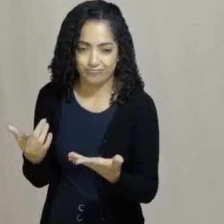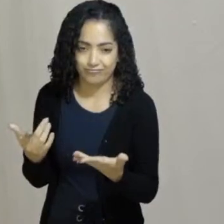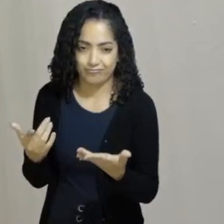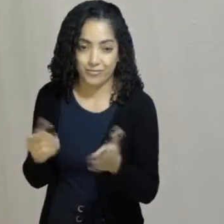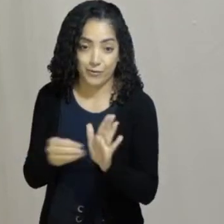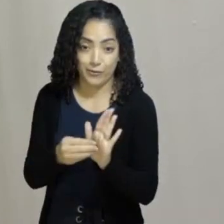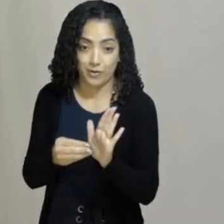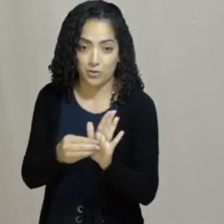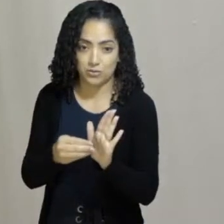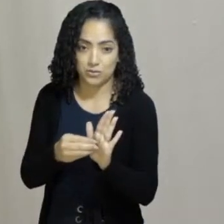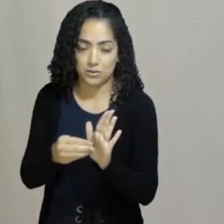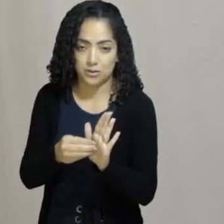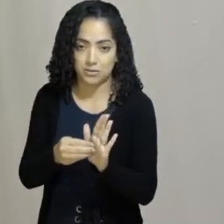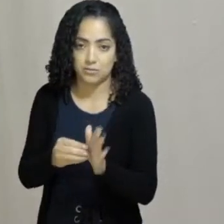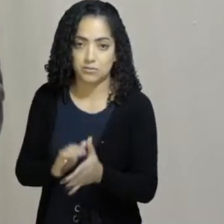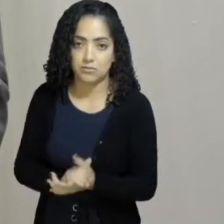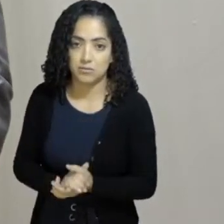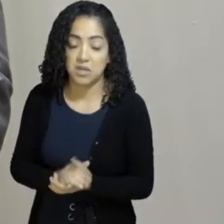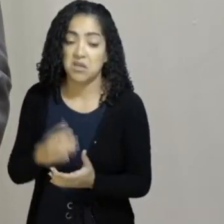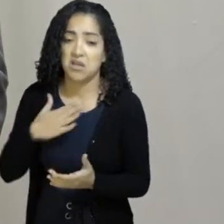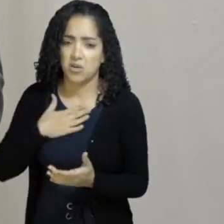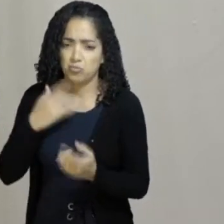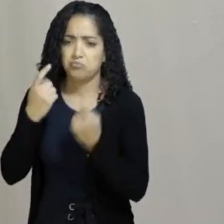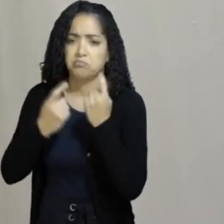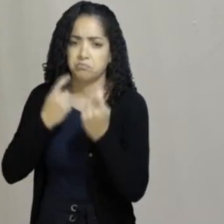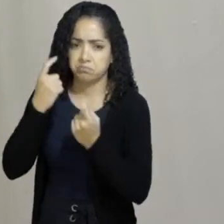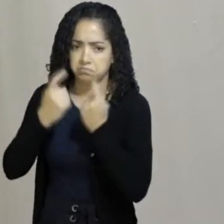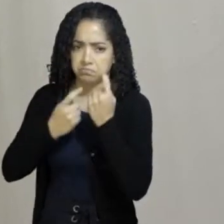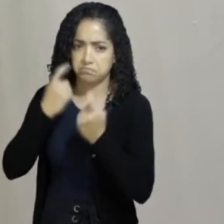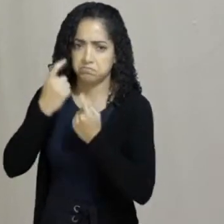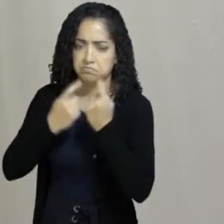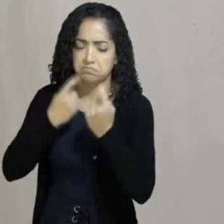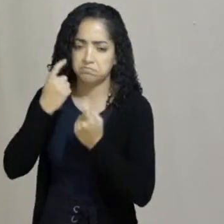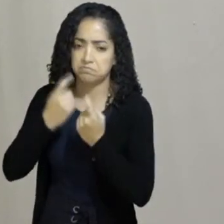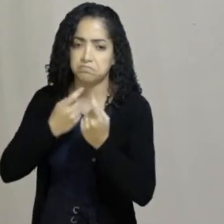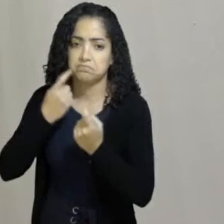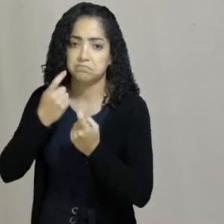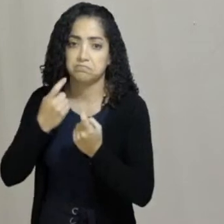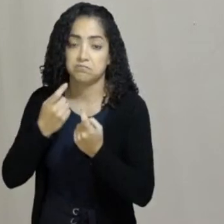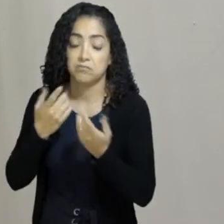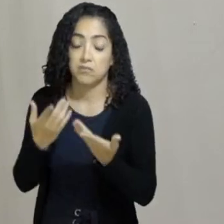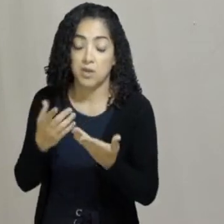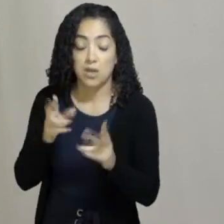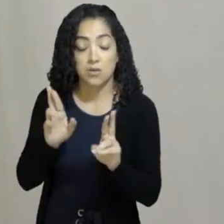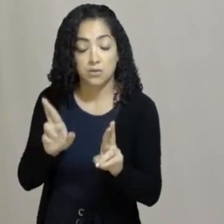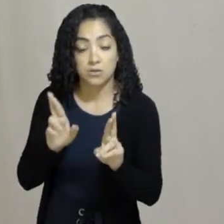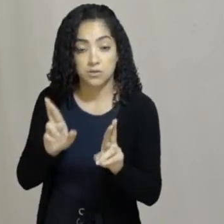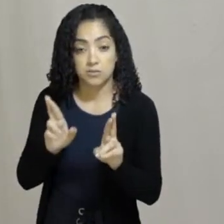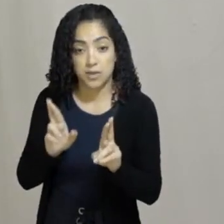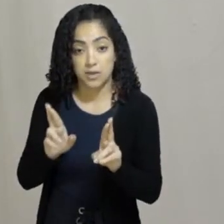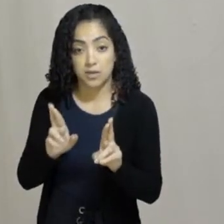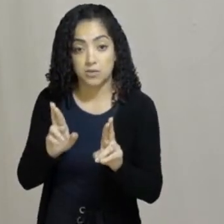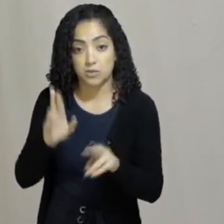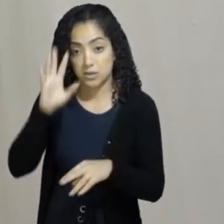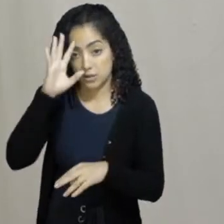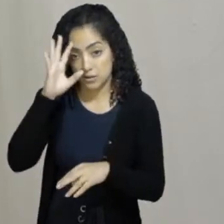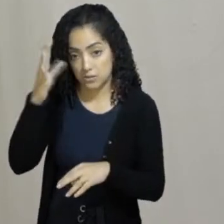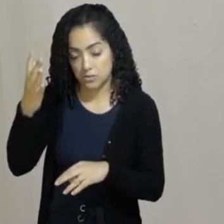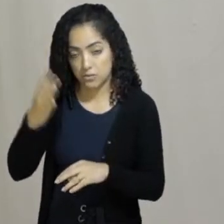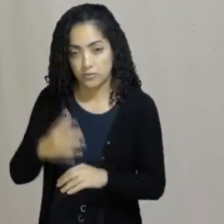que existe sair muito preocupado ali espero que essa reunião nos traga bons frutos